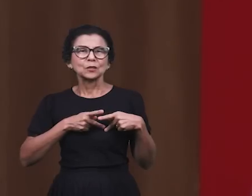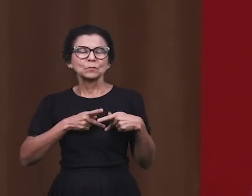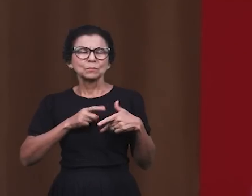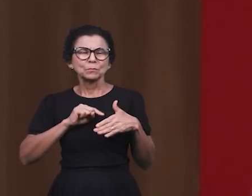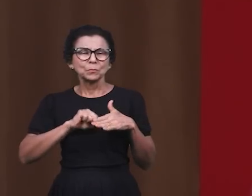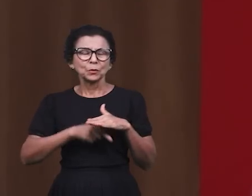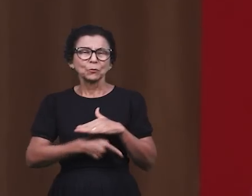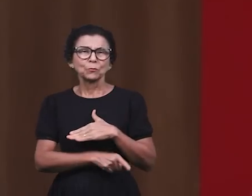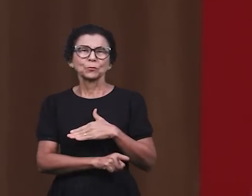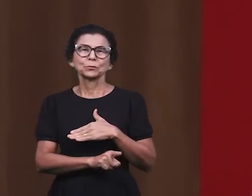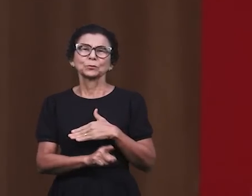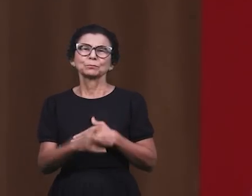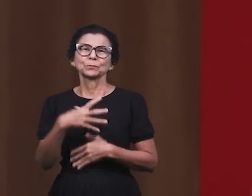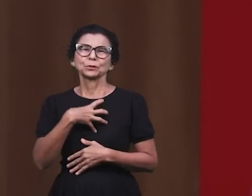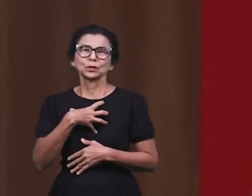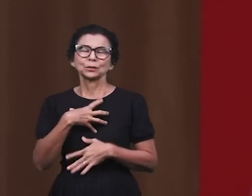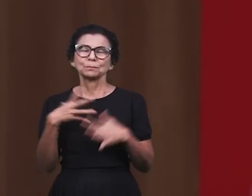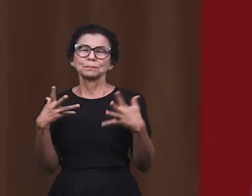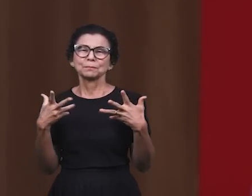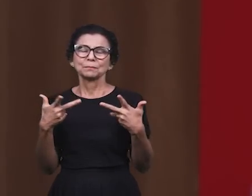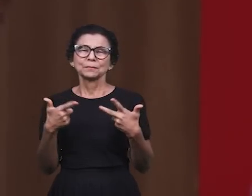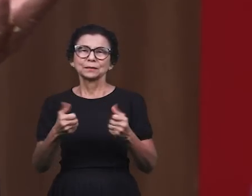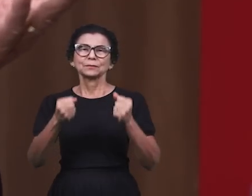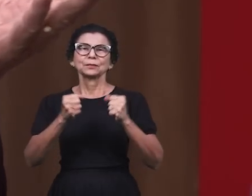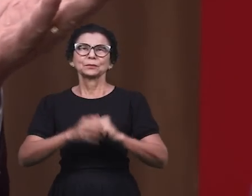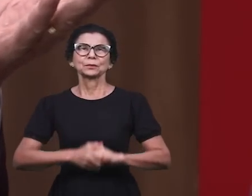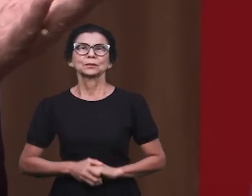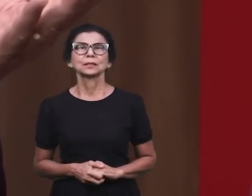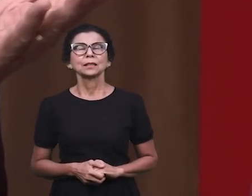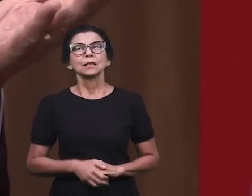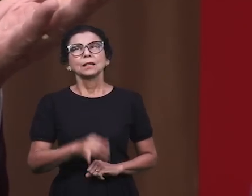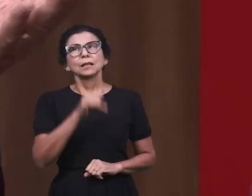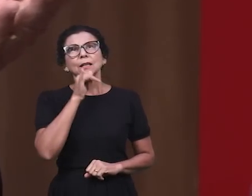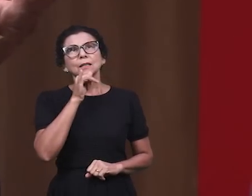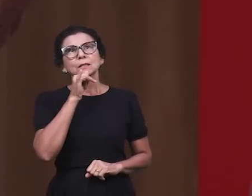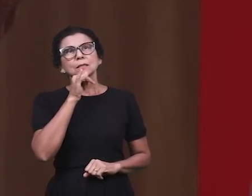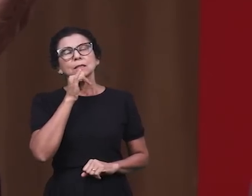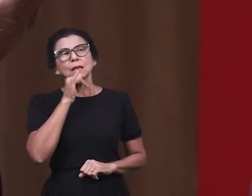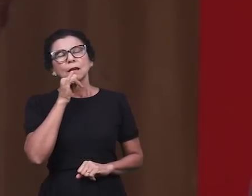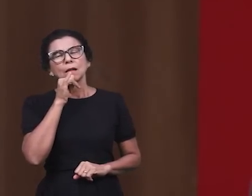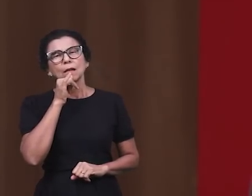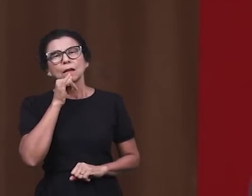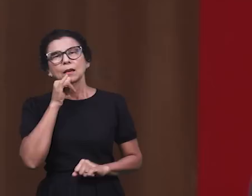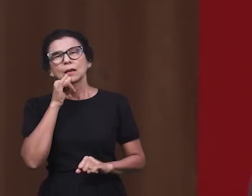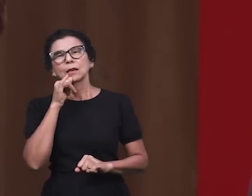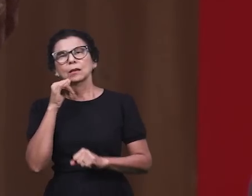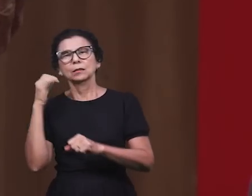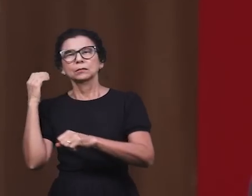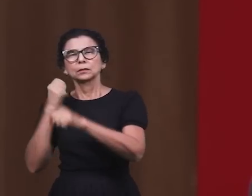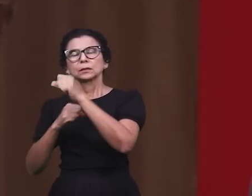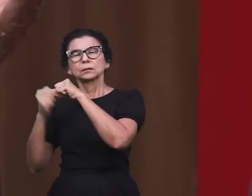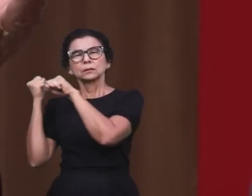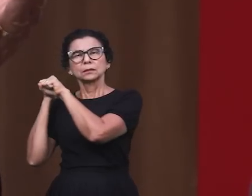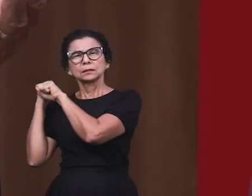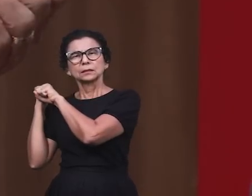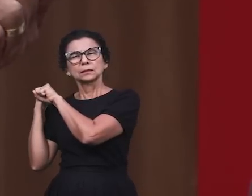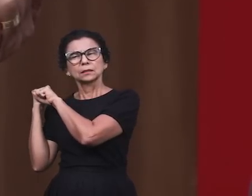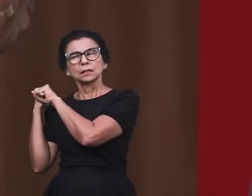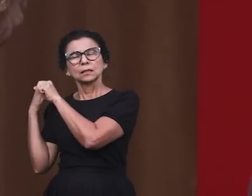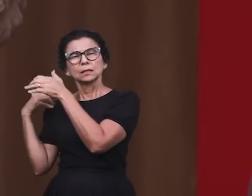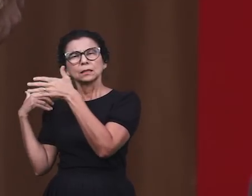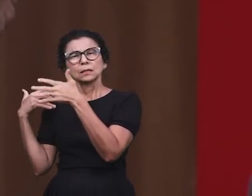muito maravilhosa. E cada louvor tem... Eu já tive, por exemplo, nesses anos que eu estou com